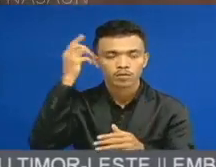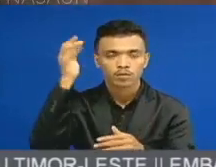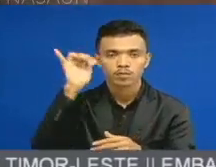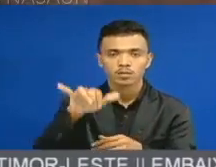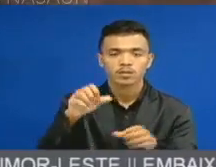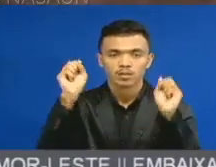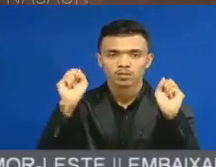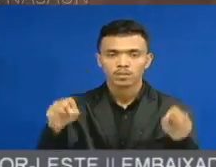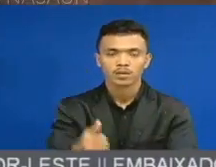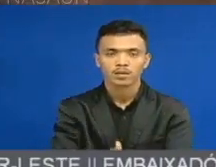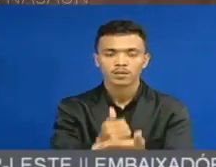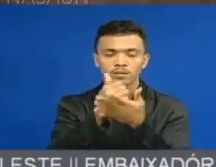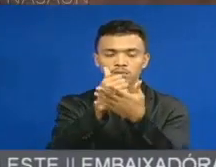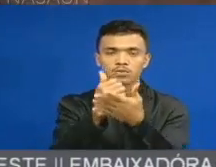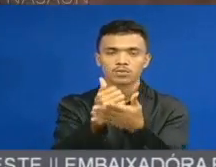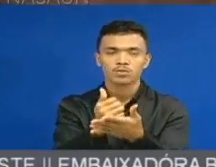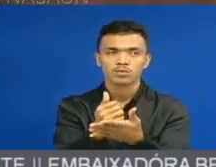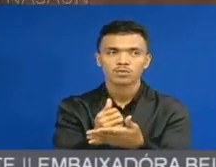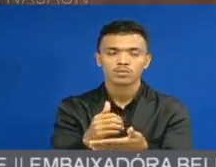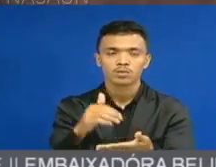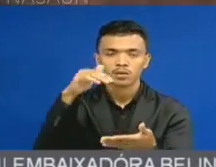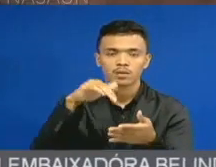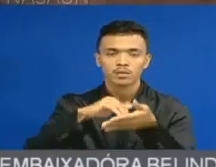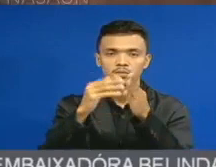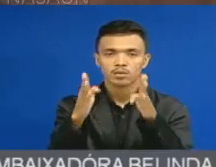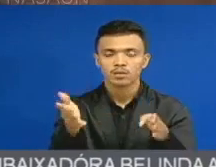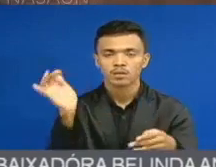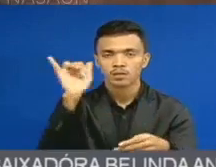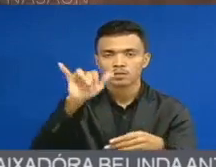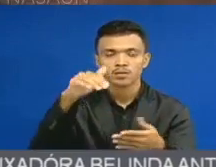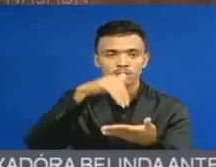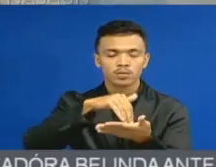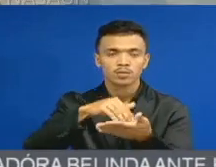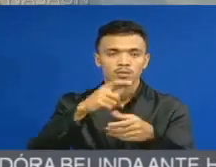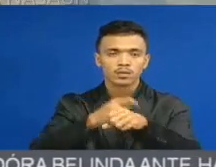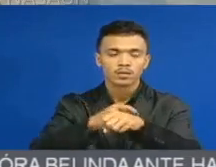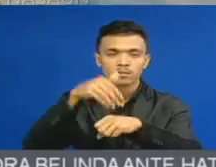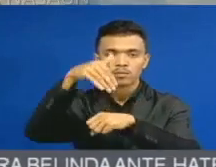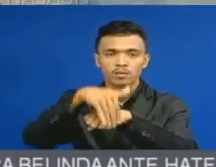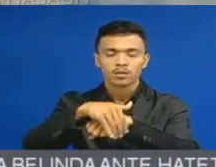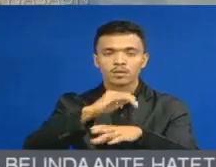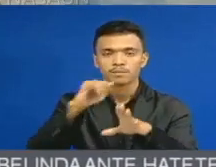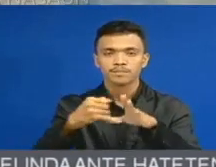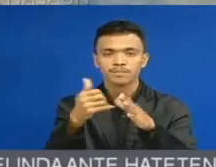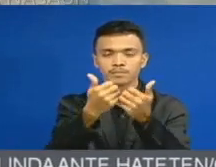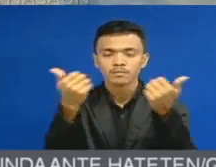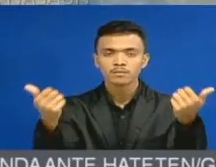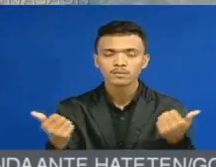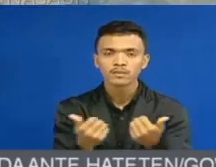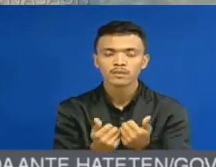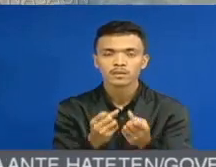bele facilita a minha estudante sira. Estuda ia e tempo clala. Diluhilin localiza ia aldeia